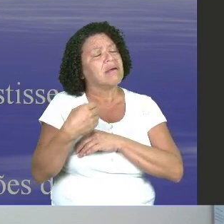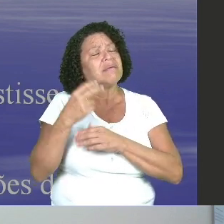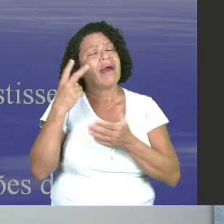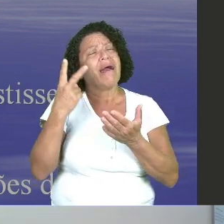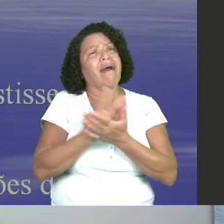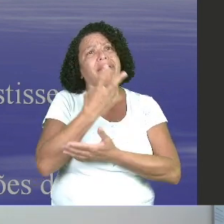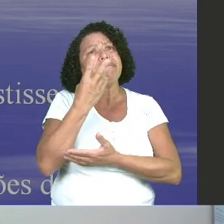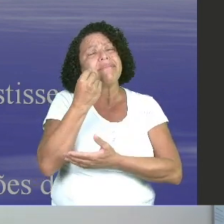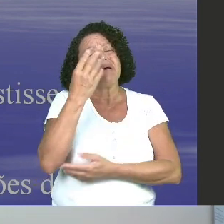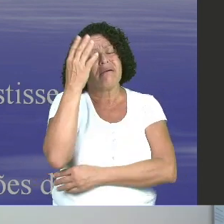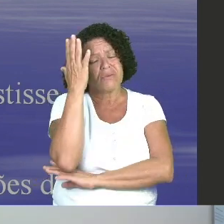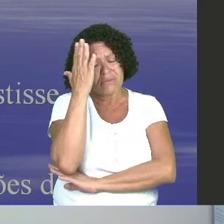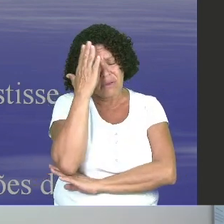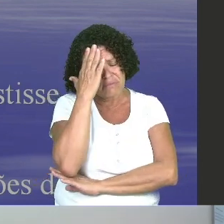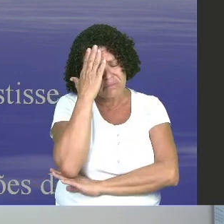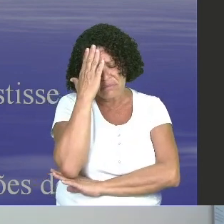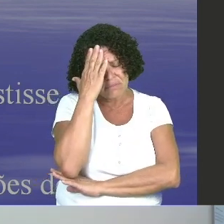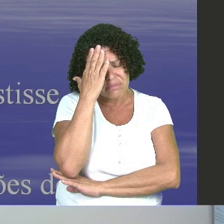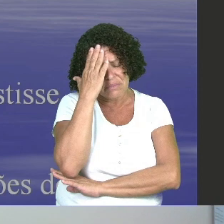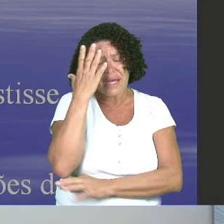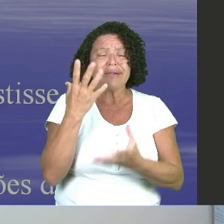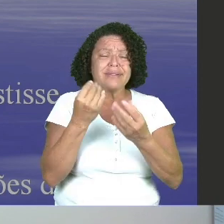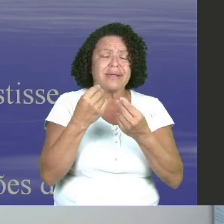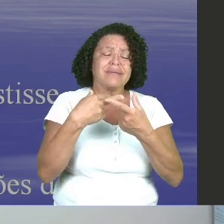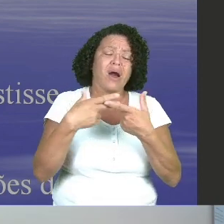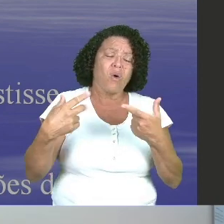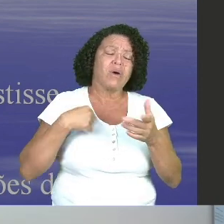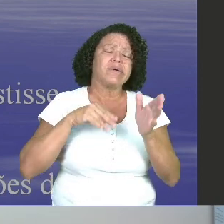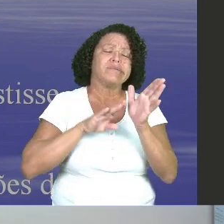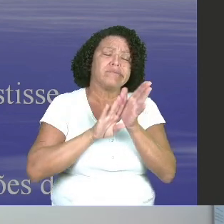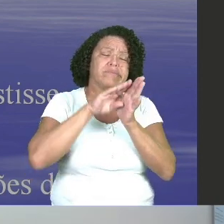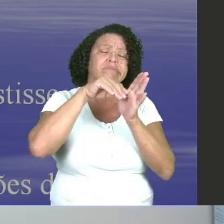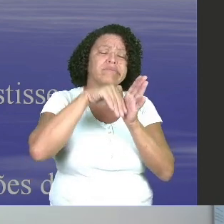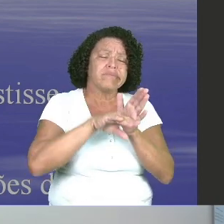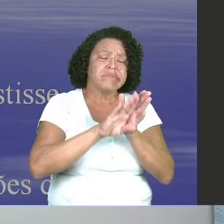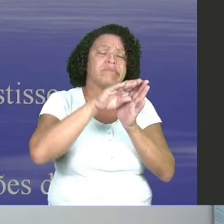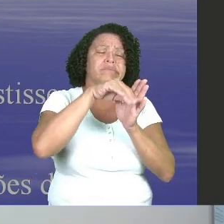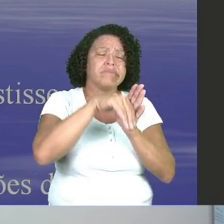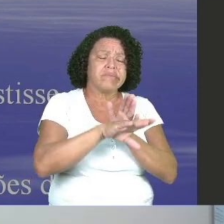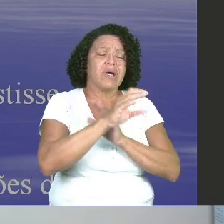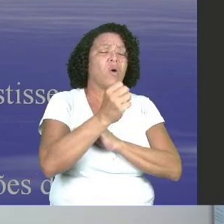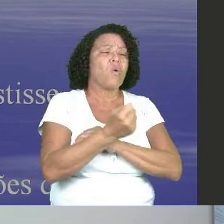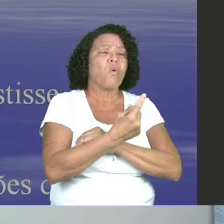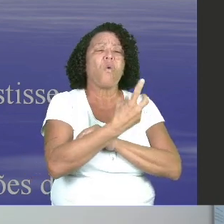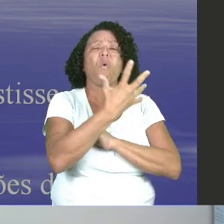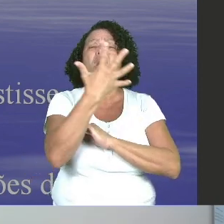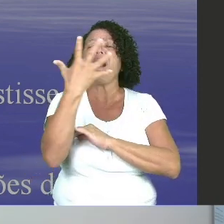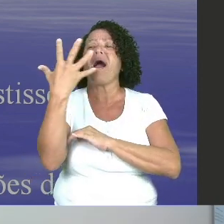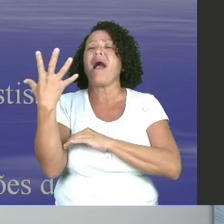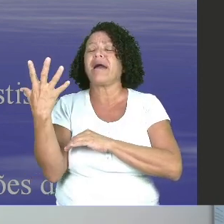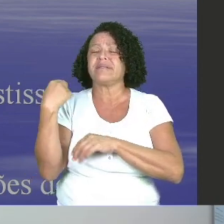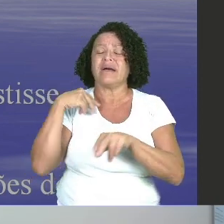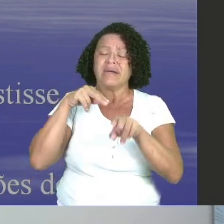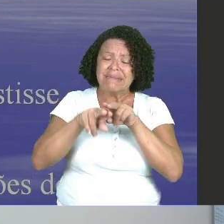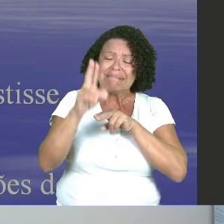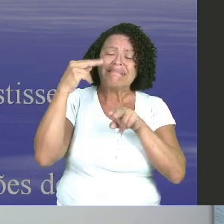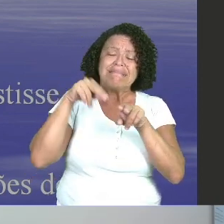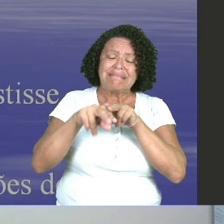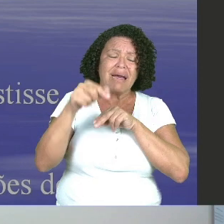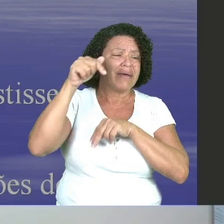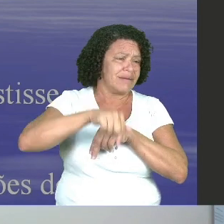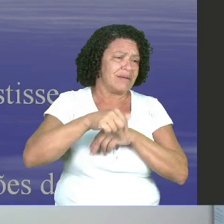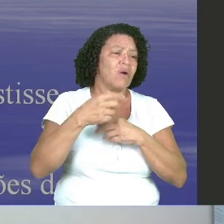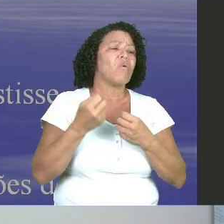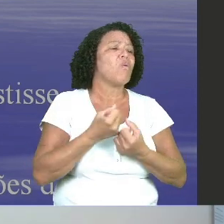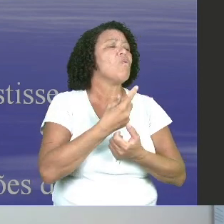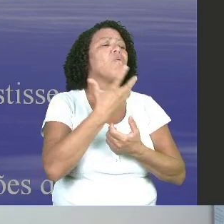tanto, tenho tanto a expiar e provar. Quantas centenas de vezes terei que reencarnar?